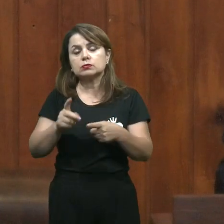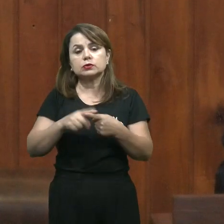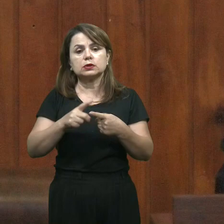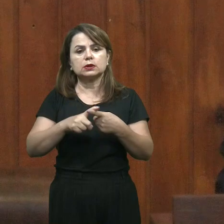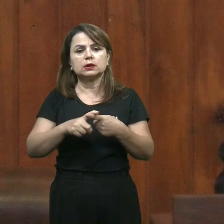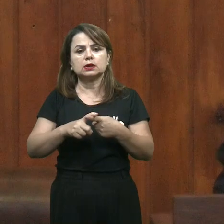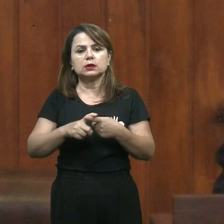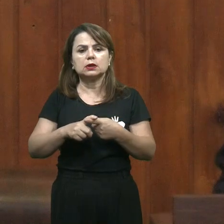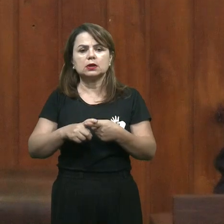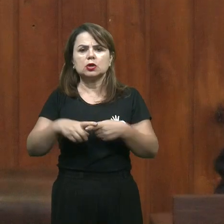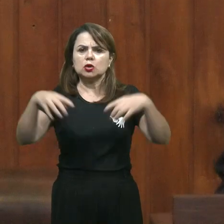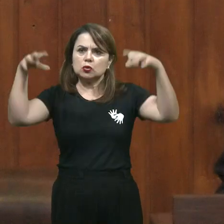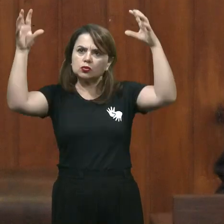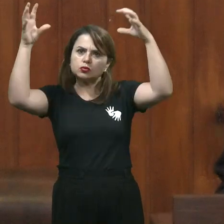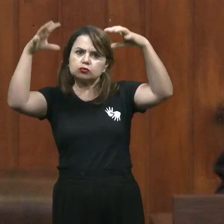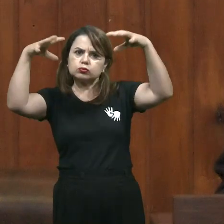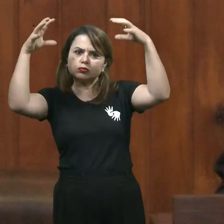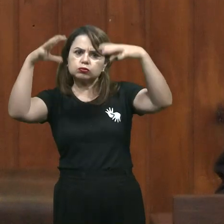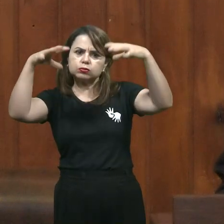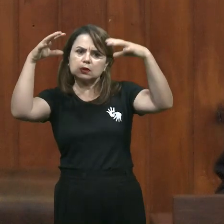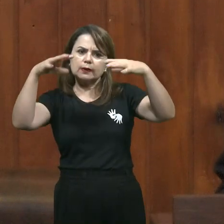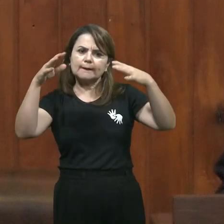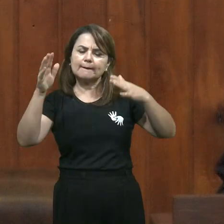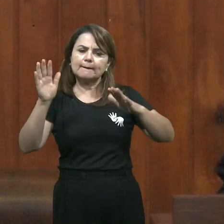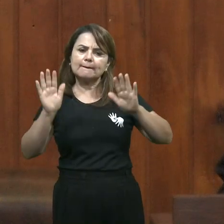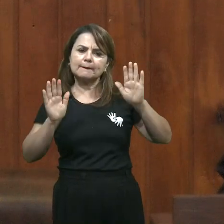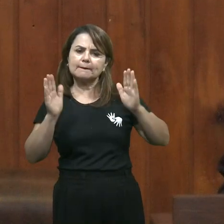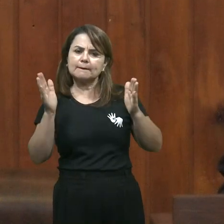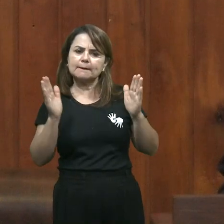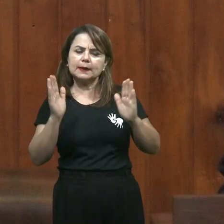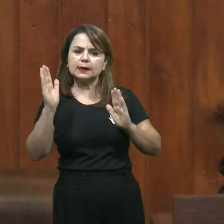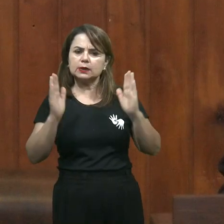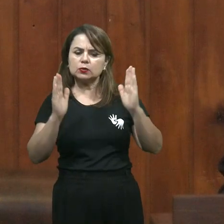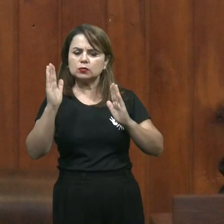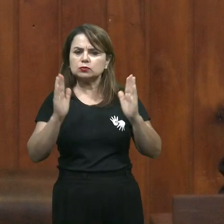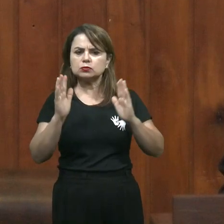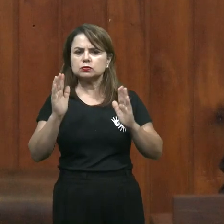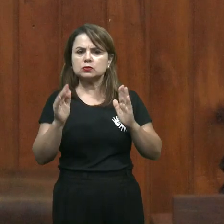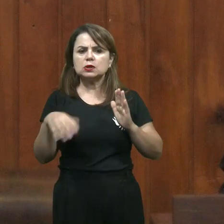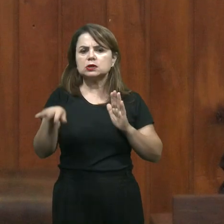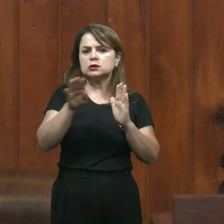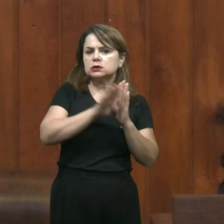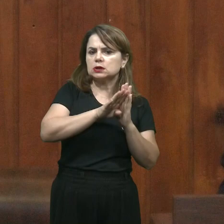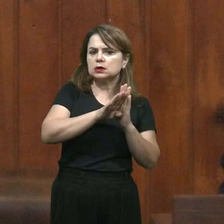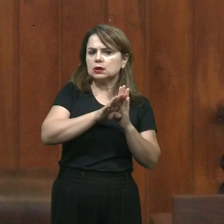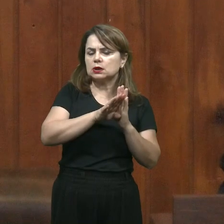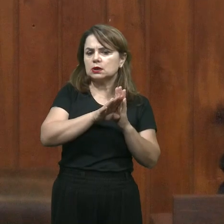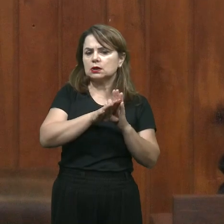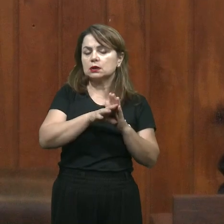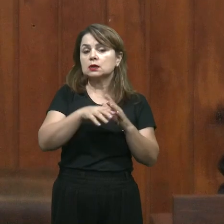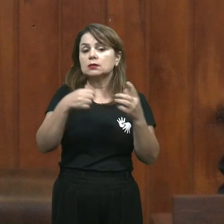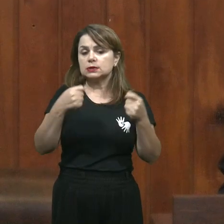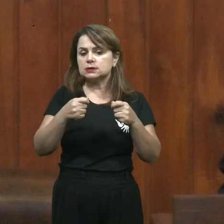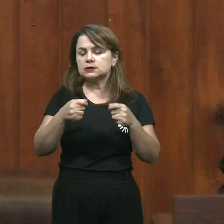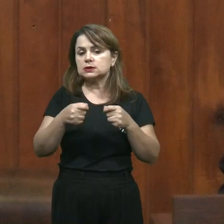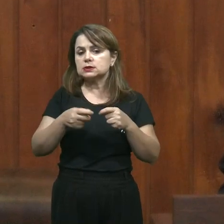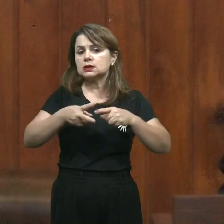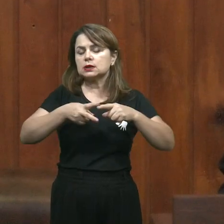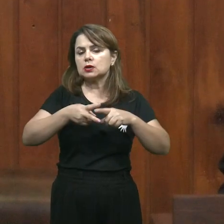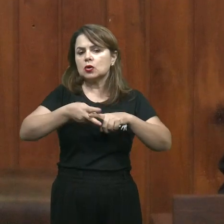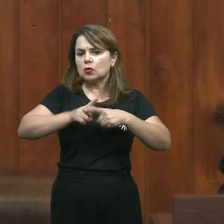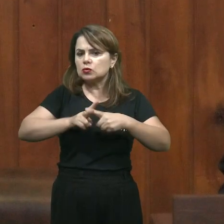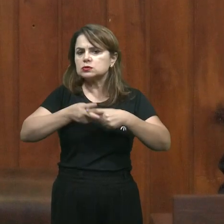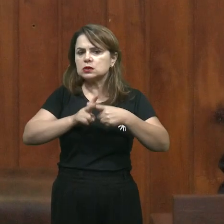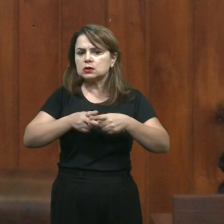produtores compram cascalho, pagam tratores para poder fazer a manutenção dessa estrada e se é de direito, pagam seus